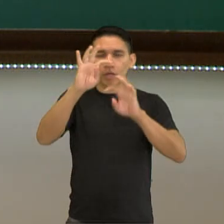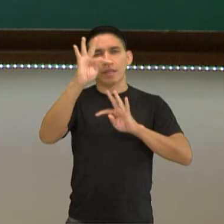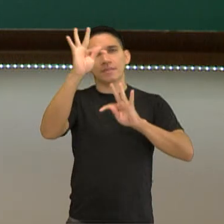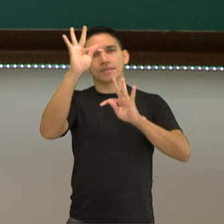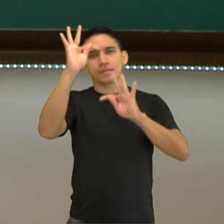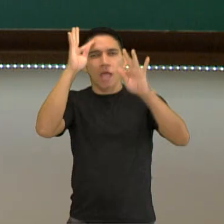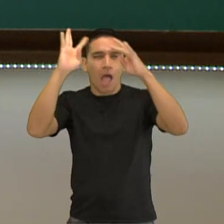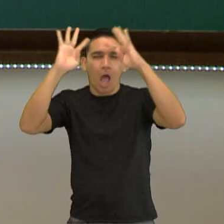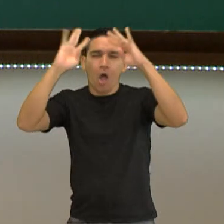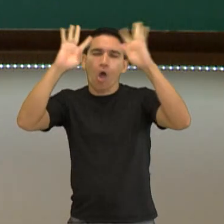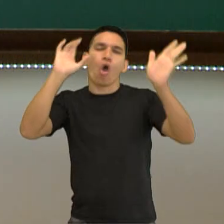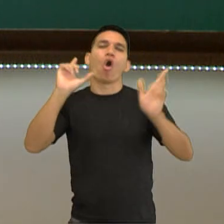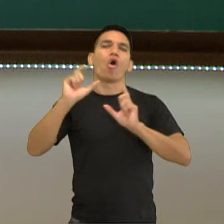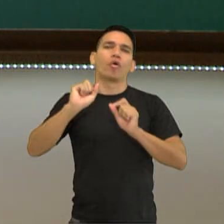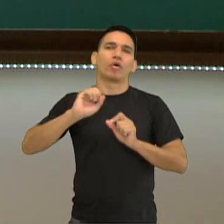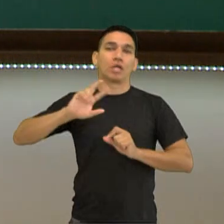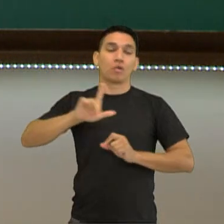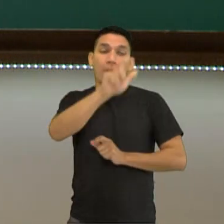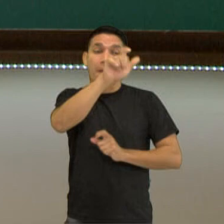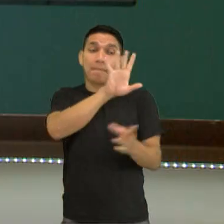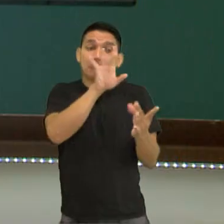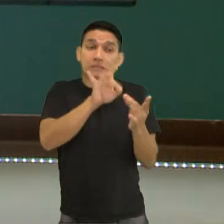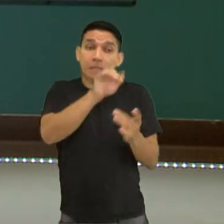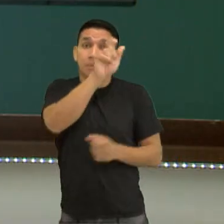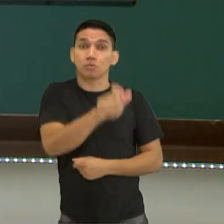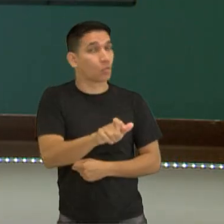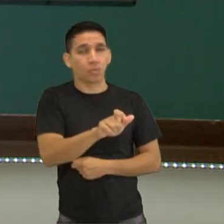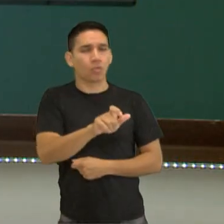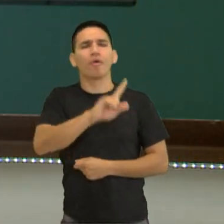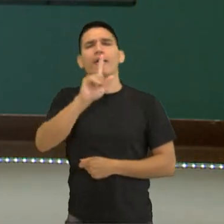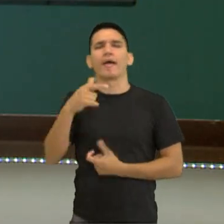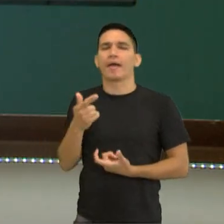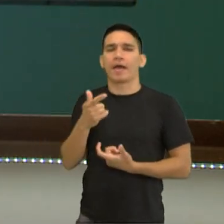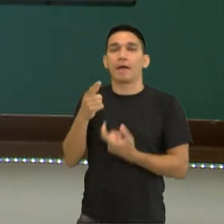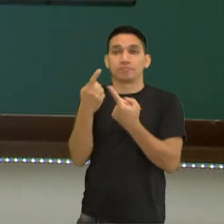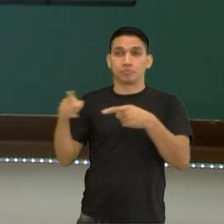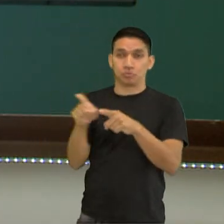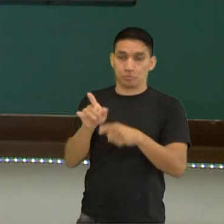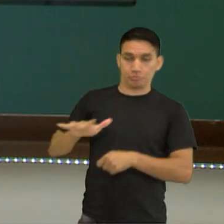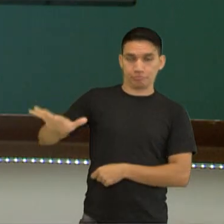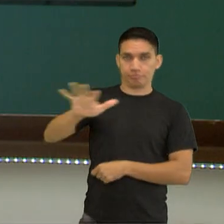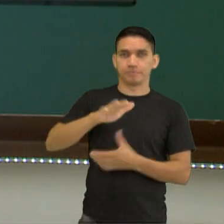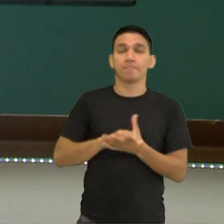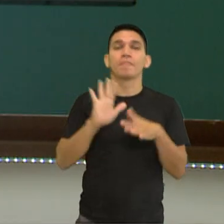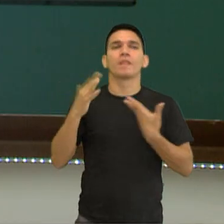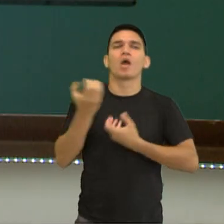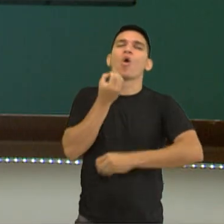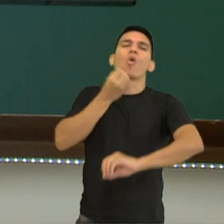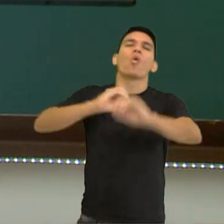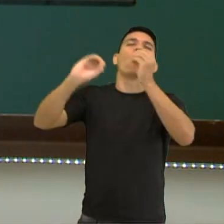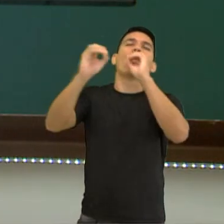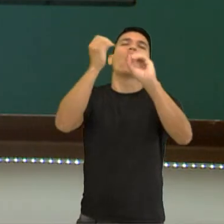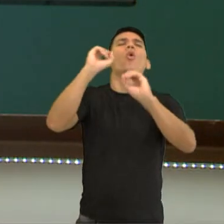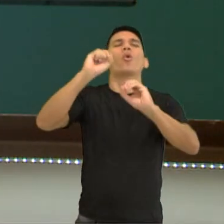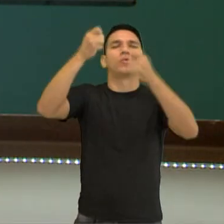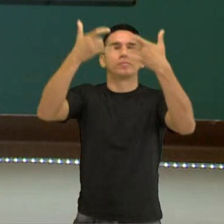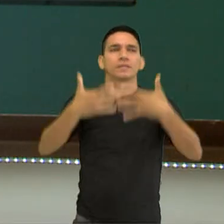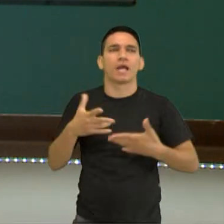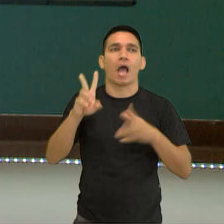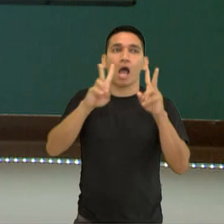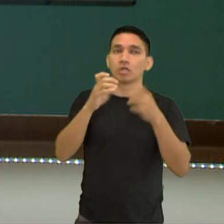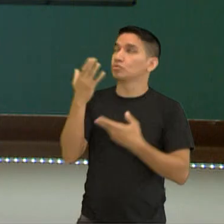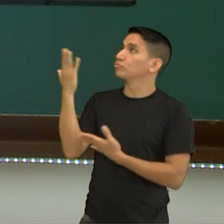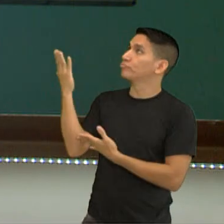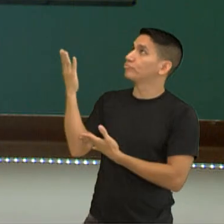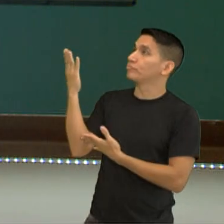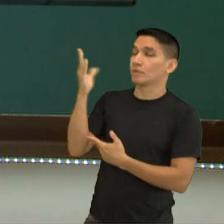falar de artistas aqui no caso, tá? Então vamos lá, ópera, vamos falar do oratório, né? Depois